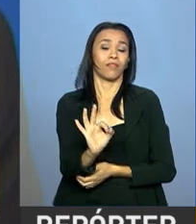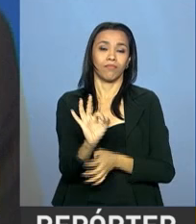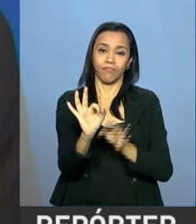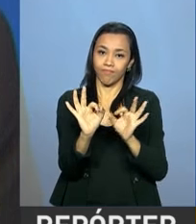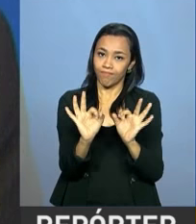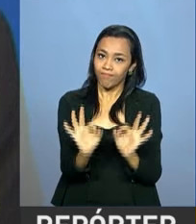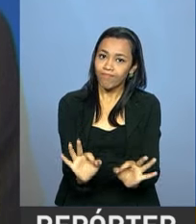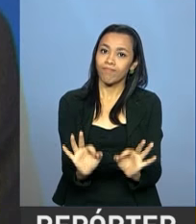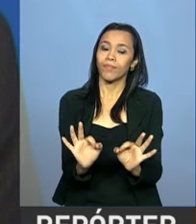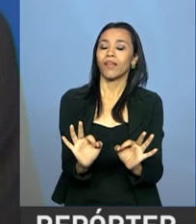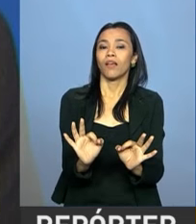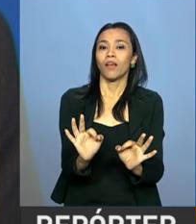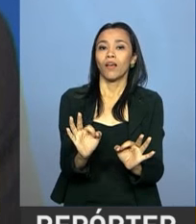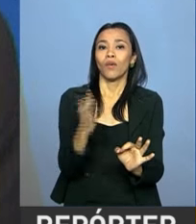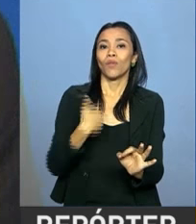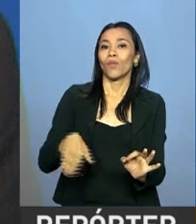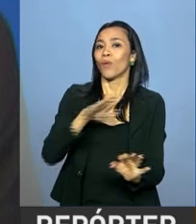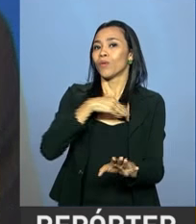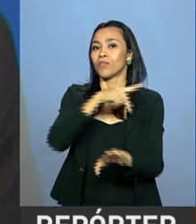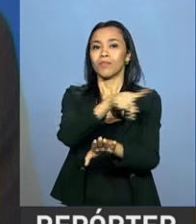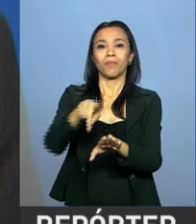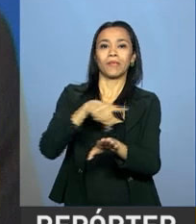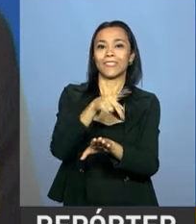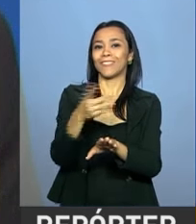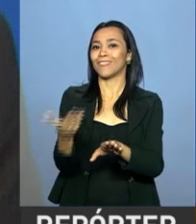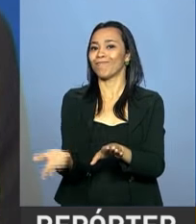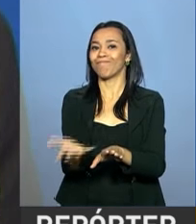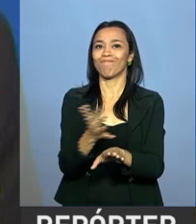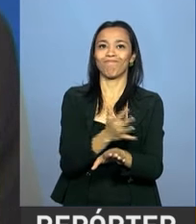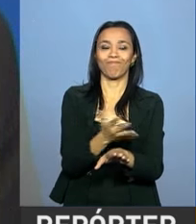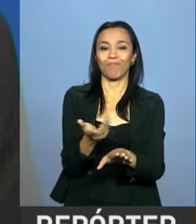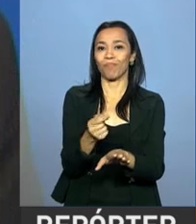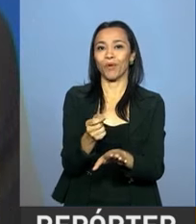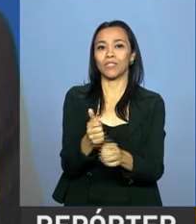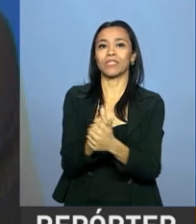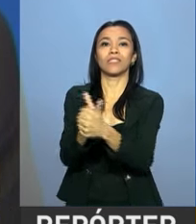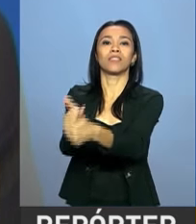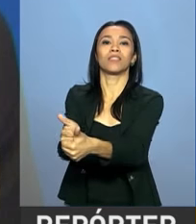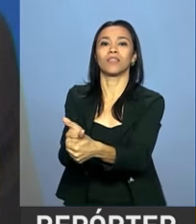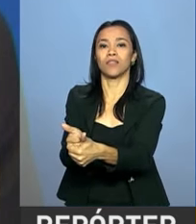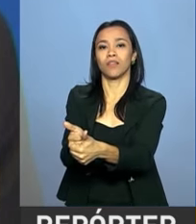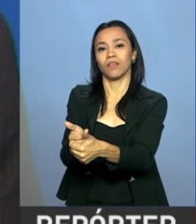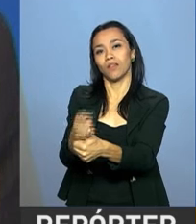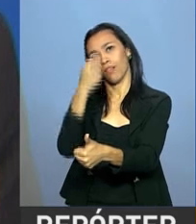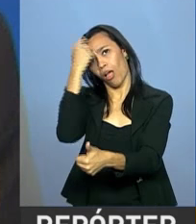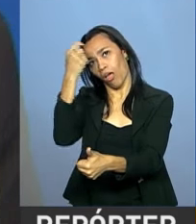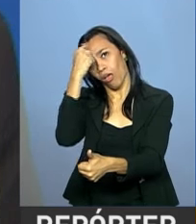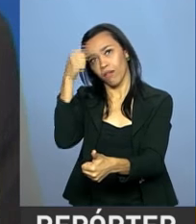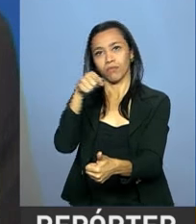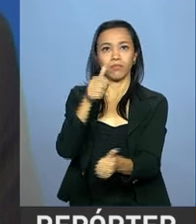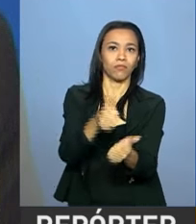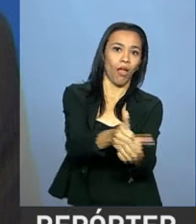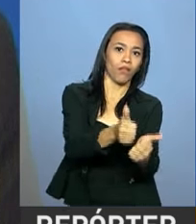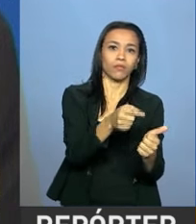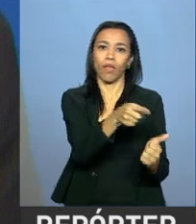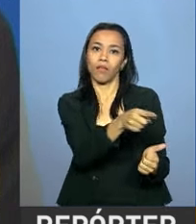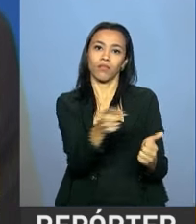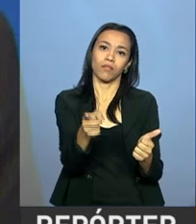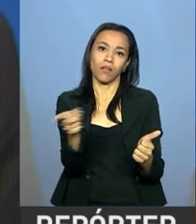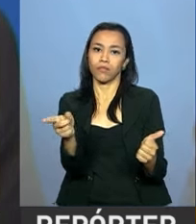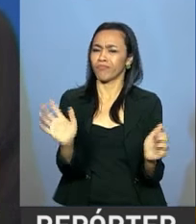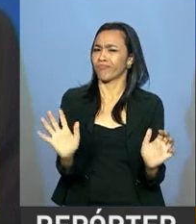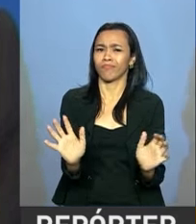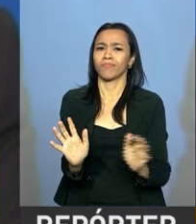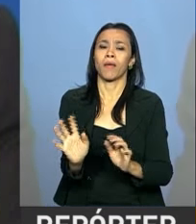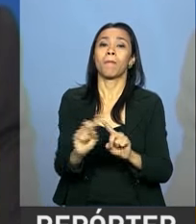país não possa não pode guiar-se por mediologias destaquela natureza, mas deve